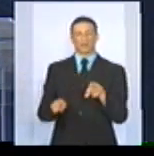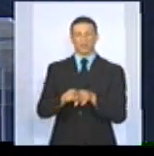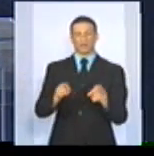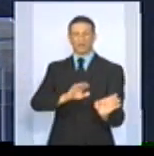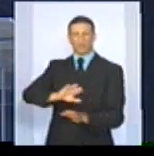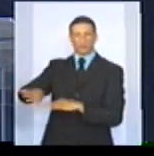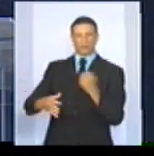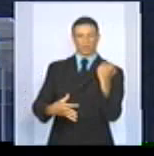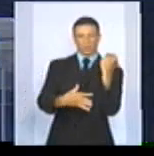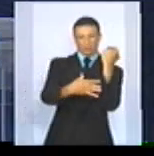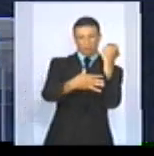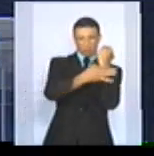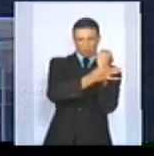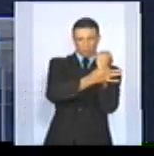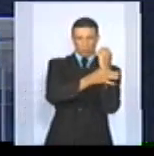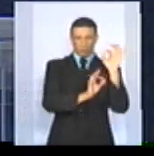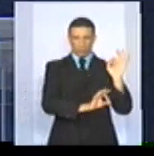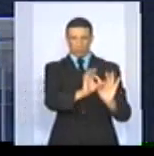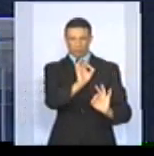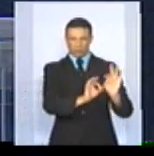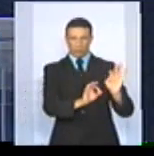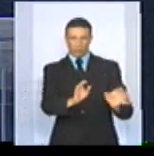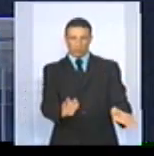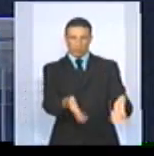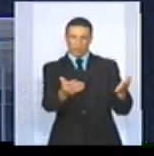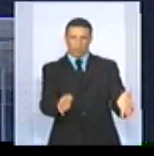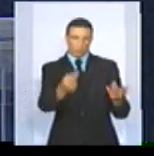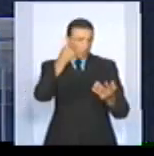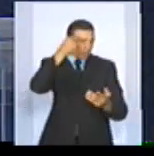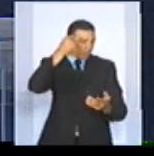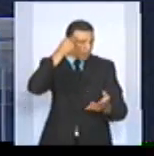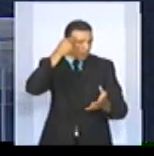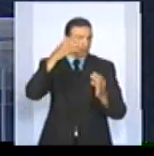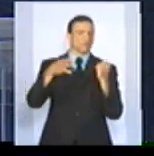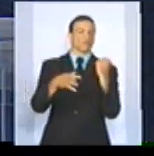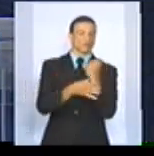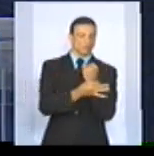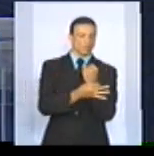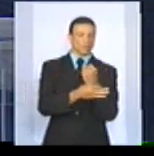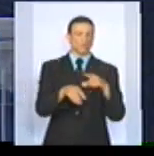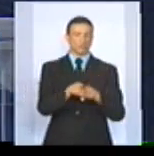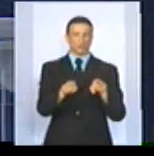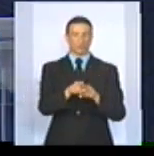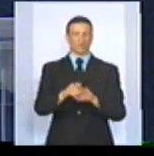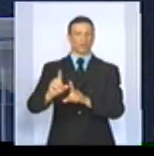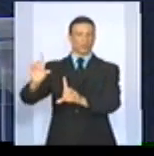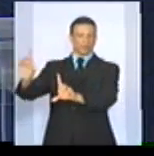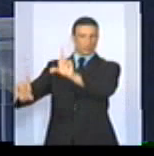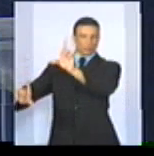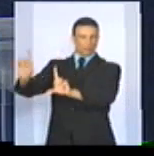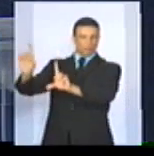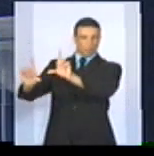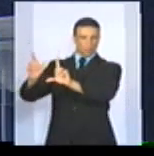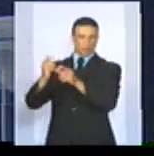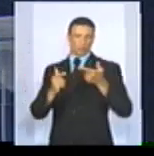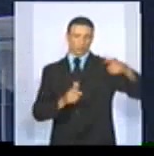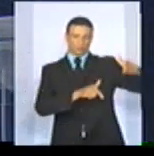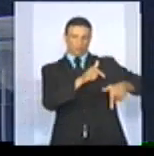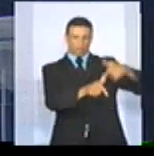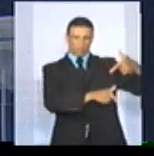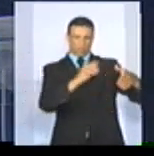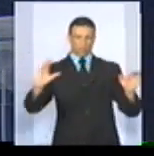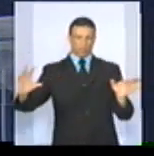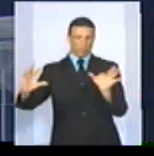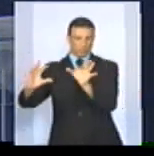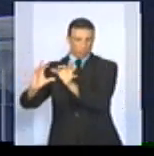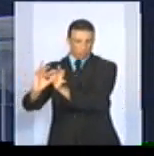proteção, resguardando a livre manifestação do pensamento, inclusive garantir a participação das obras